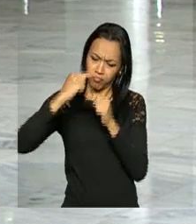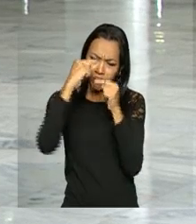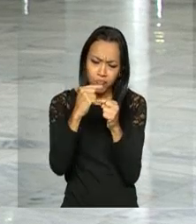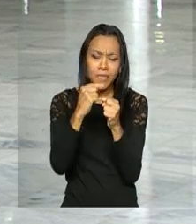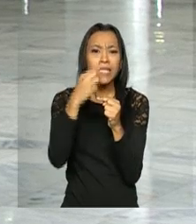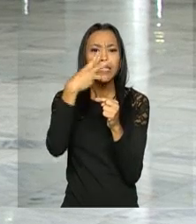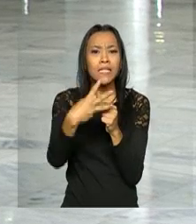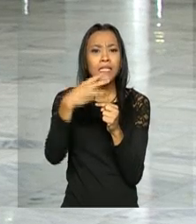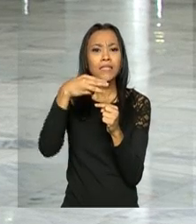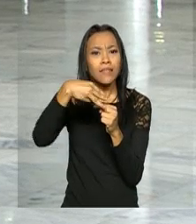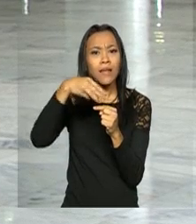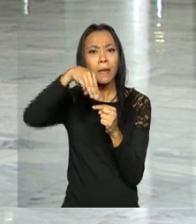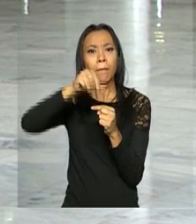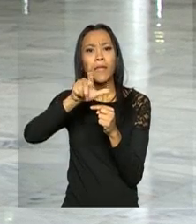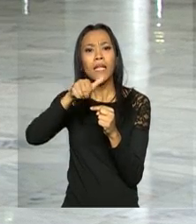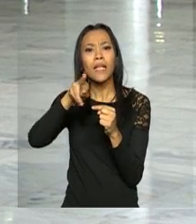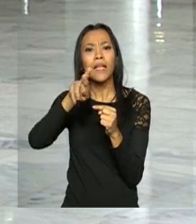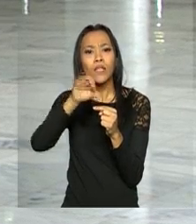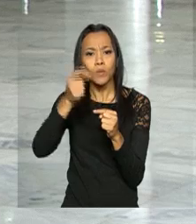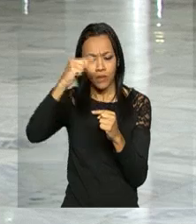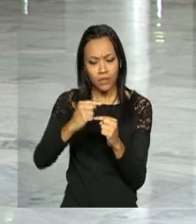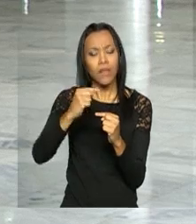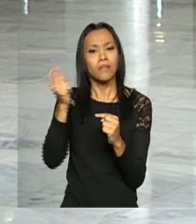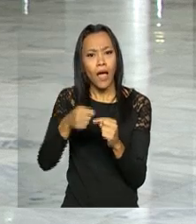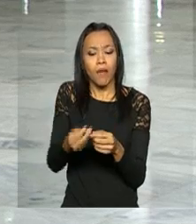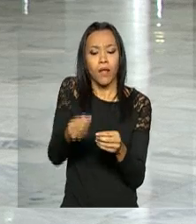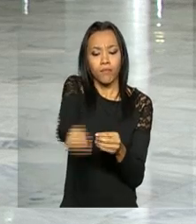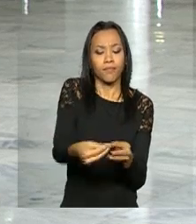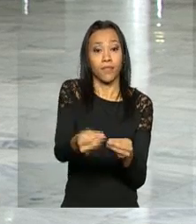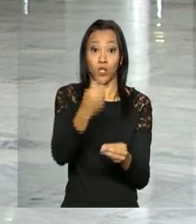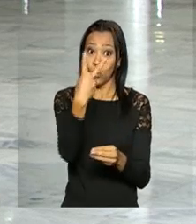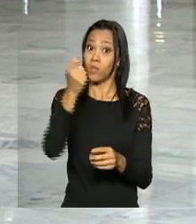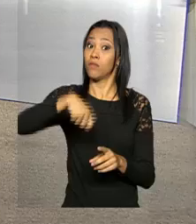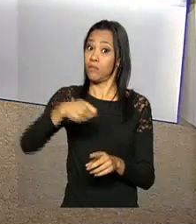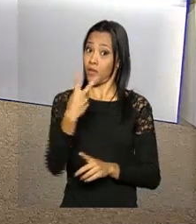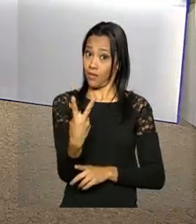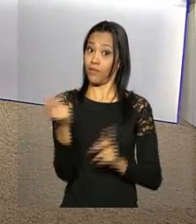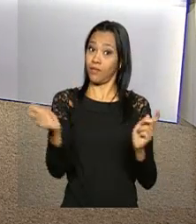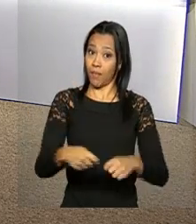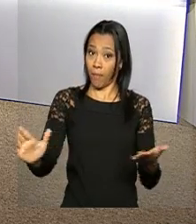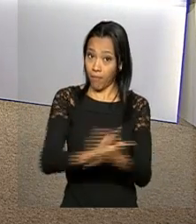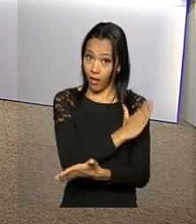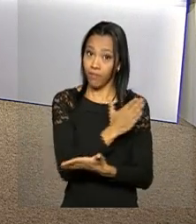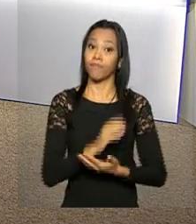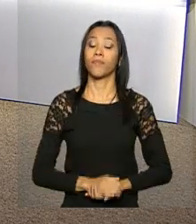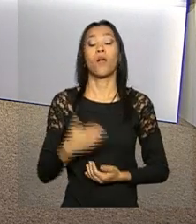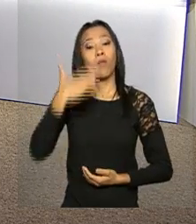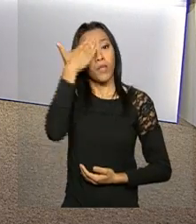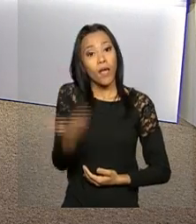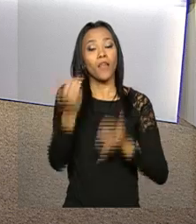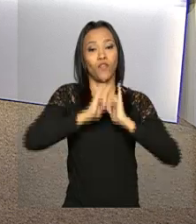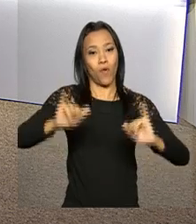30 mililitros é suficiente para atender uma residência durante 2 meses. Jaime. Ana Gabriela, obrigado pelas